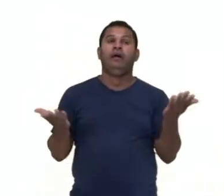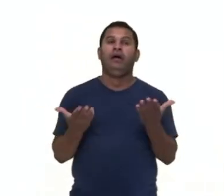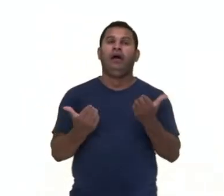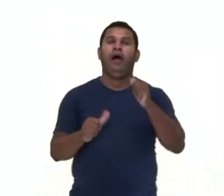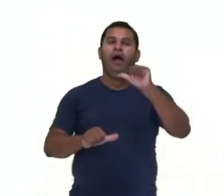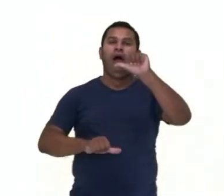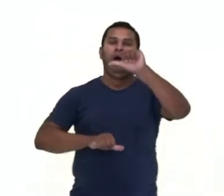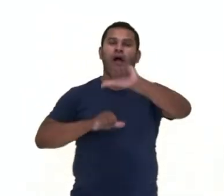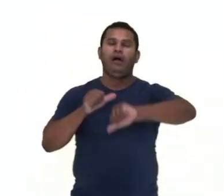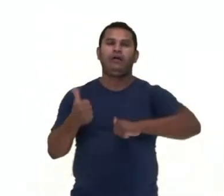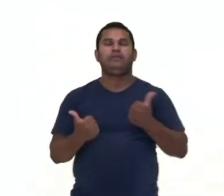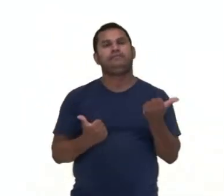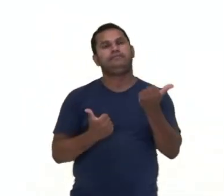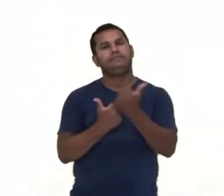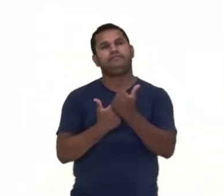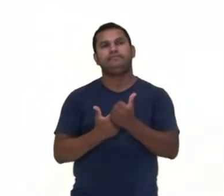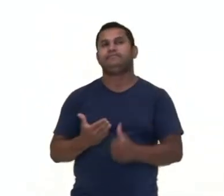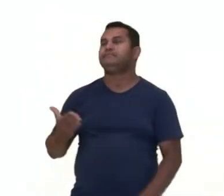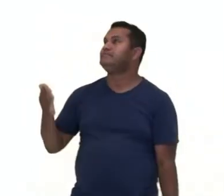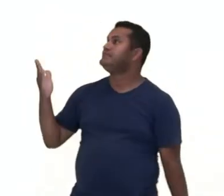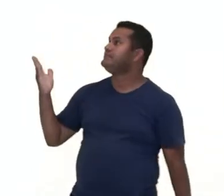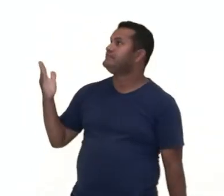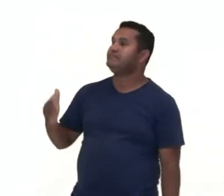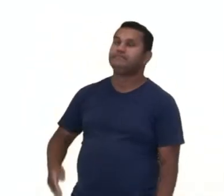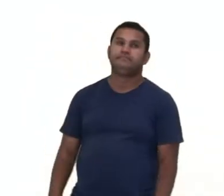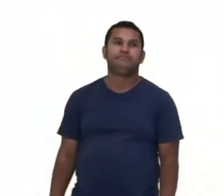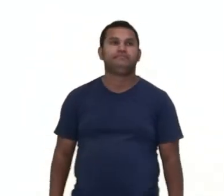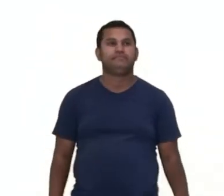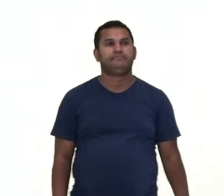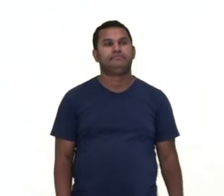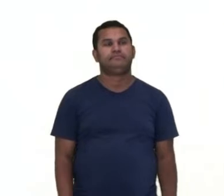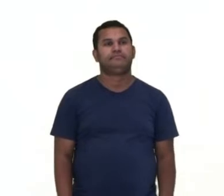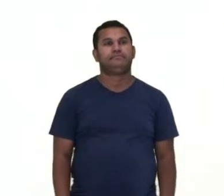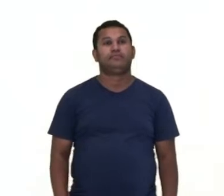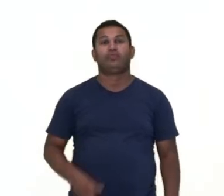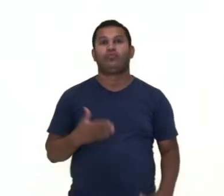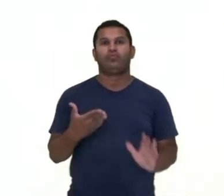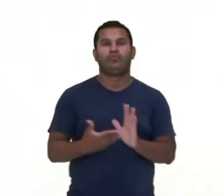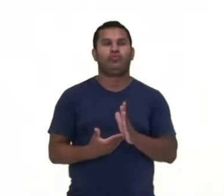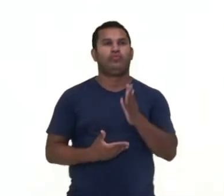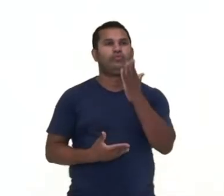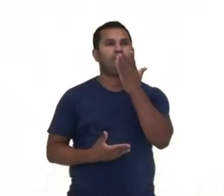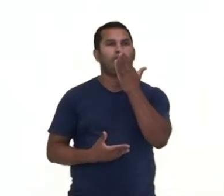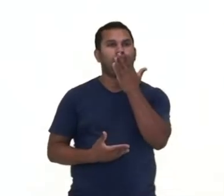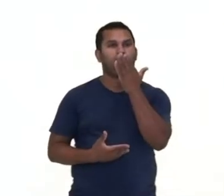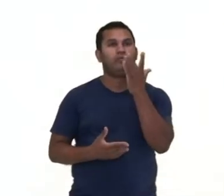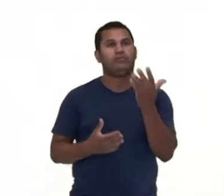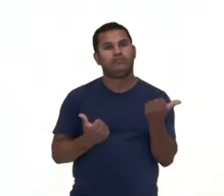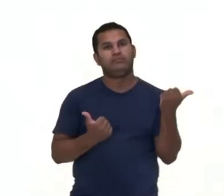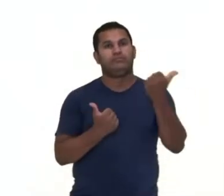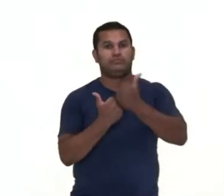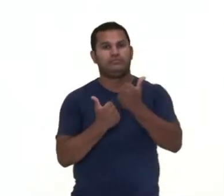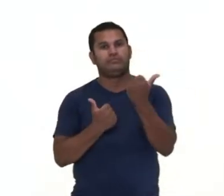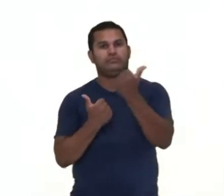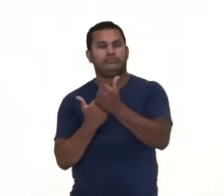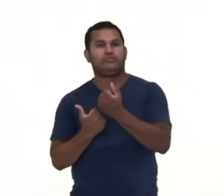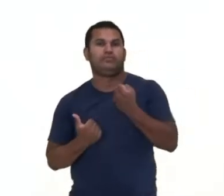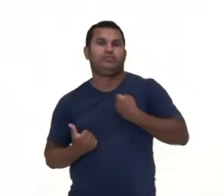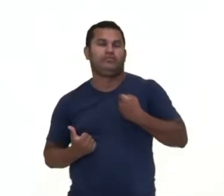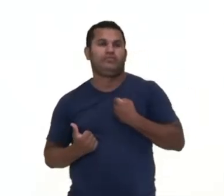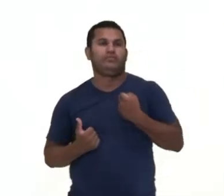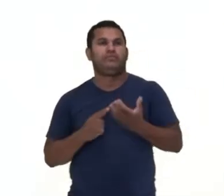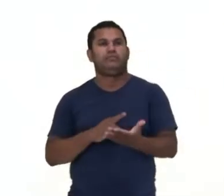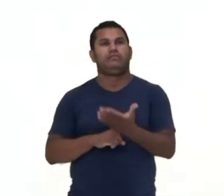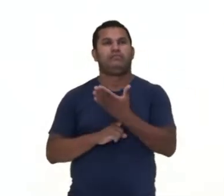quadrado é igual a v ao quadrado mais 2 vezes a vezes ΔS. Substituindo, eu teria 0 igual a 10 ao quadrado